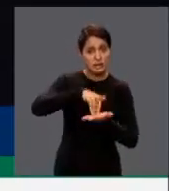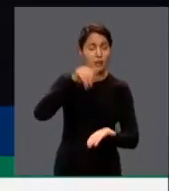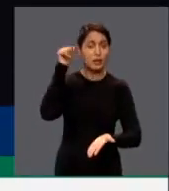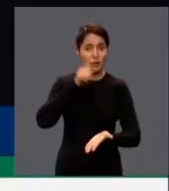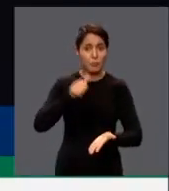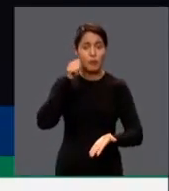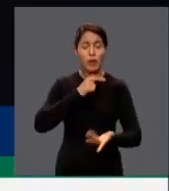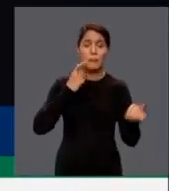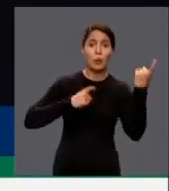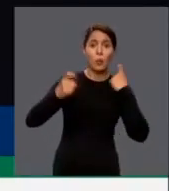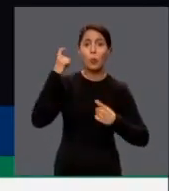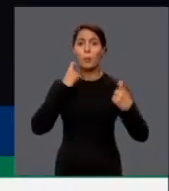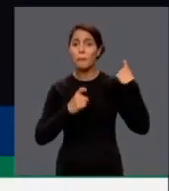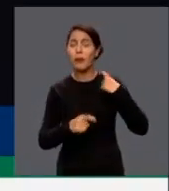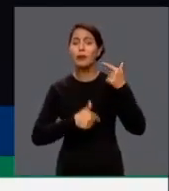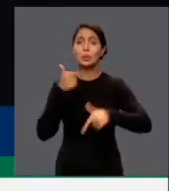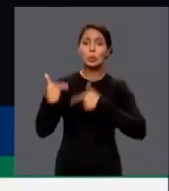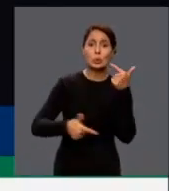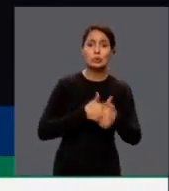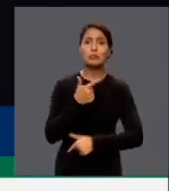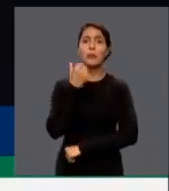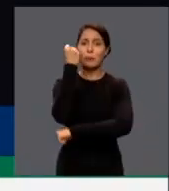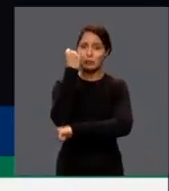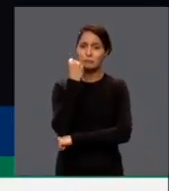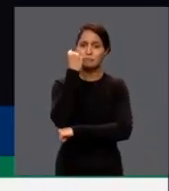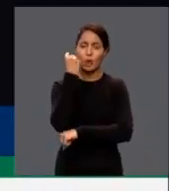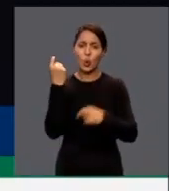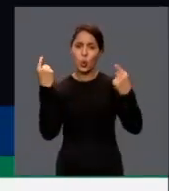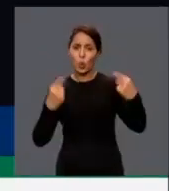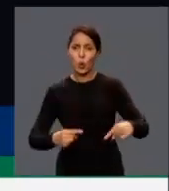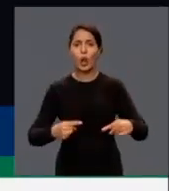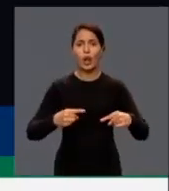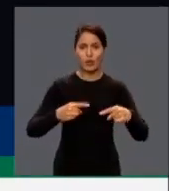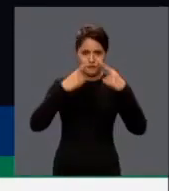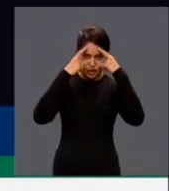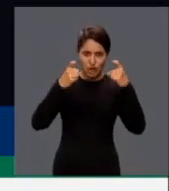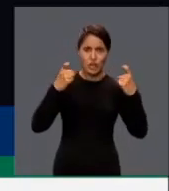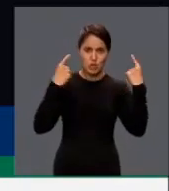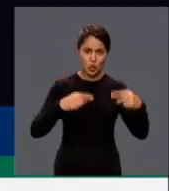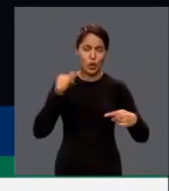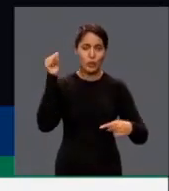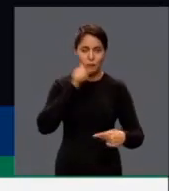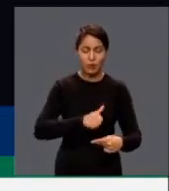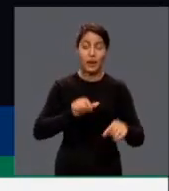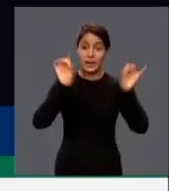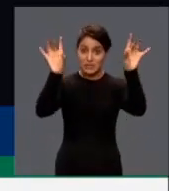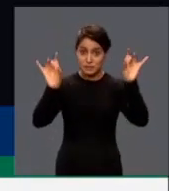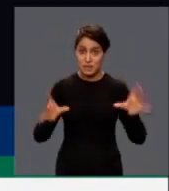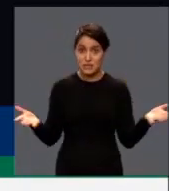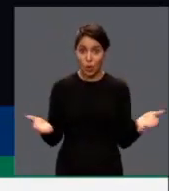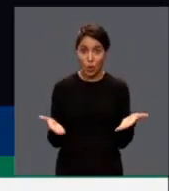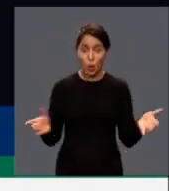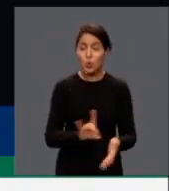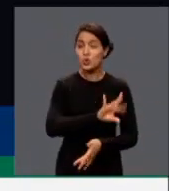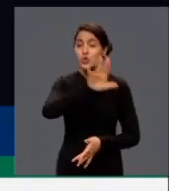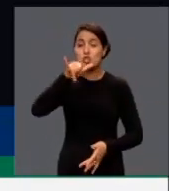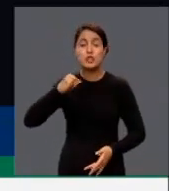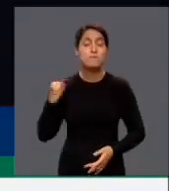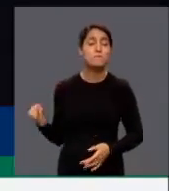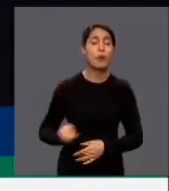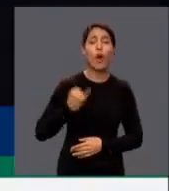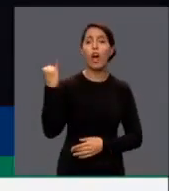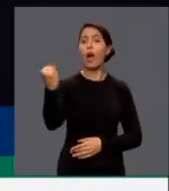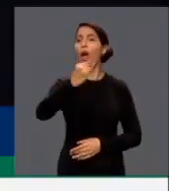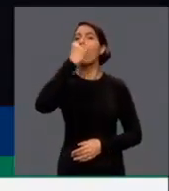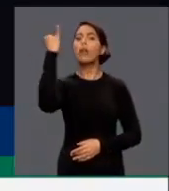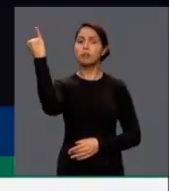nossos 16 dias de ativismo na luta contra a violência contra a mulher. Em especial nesta data tão importante que